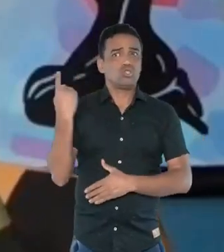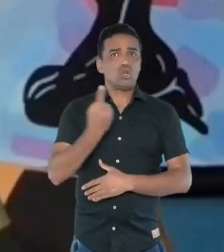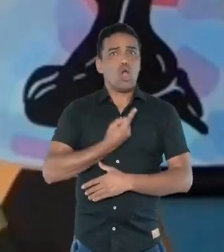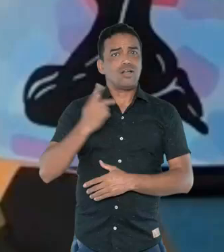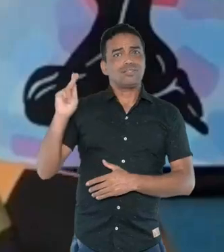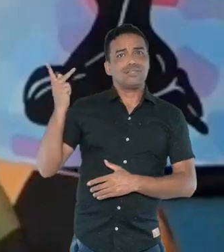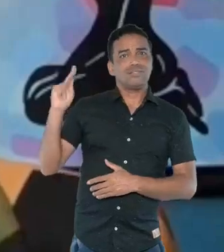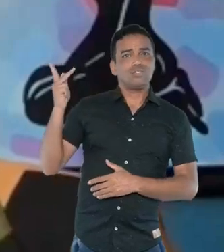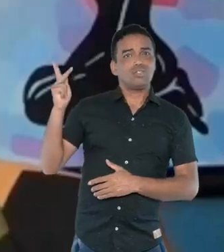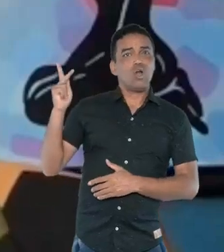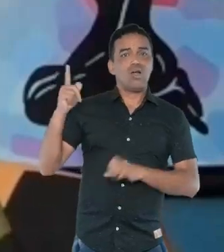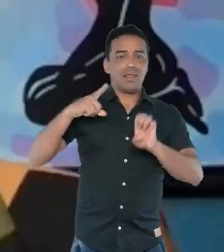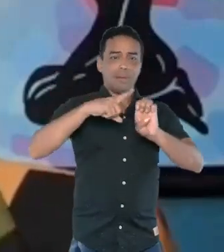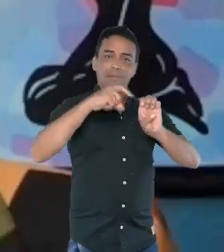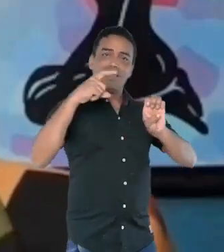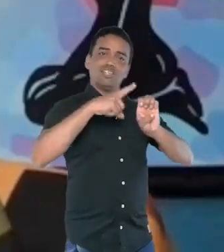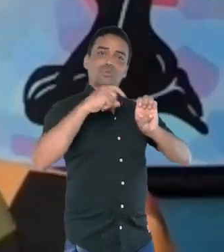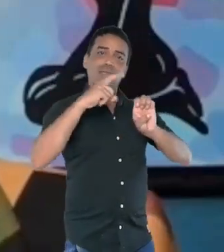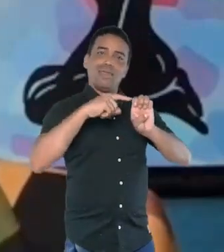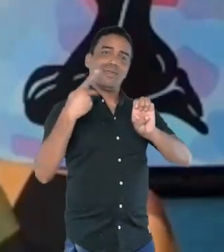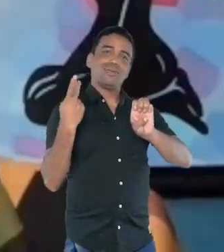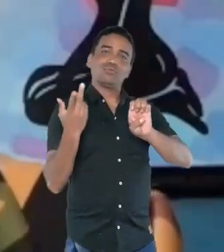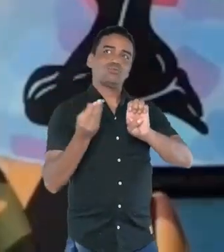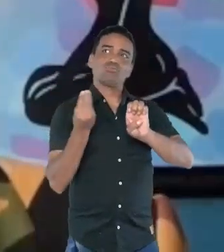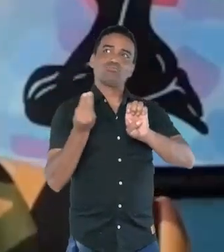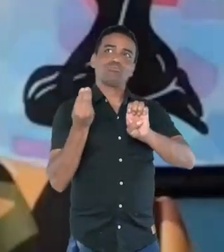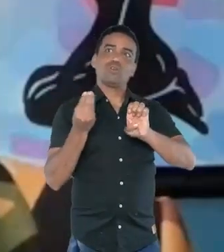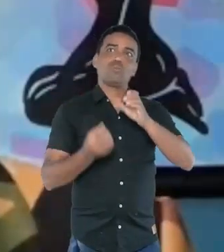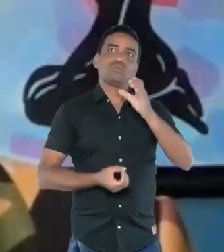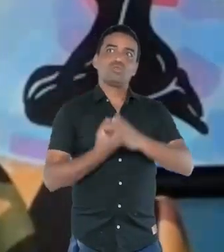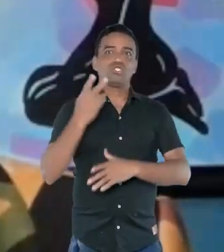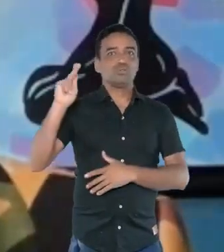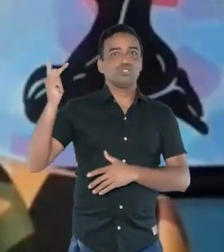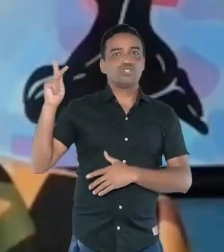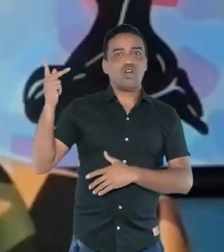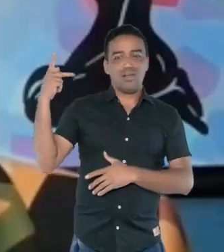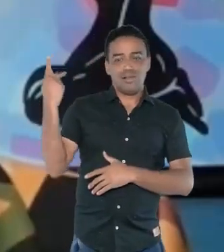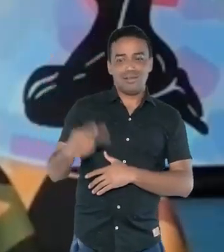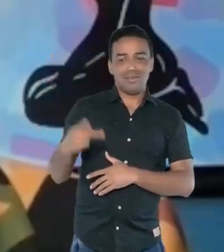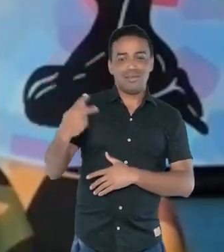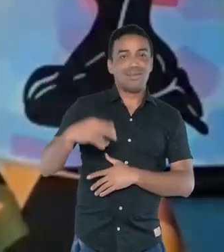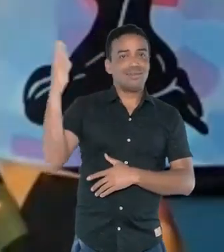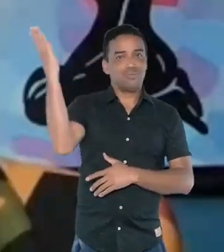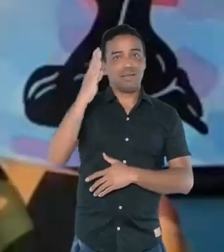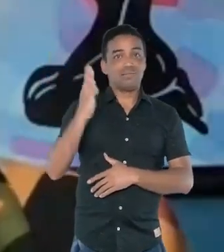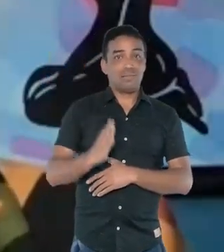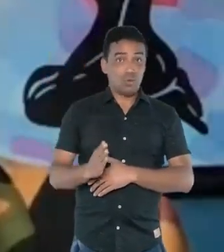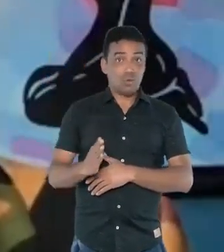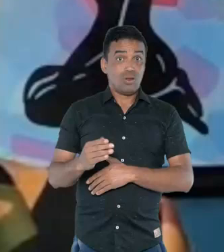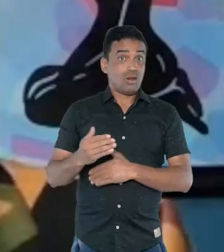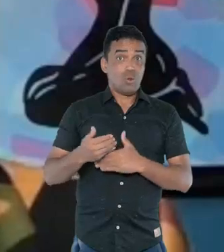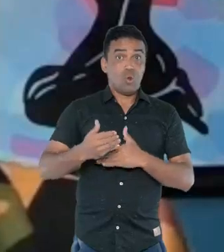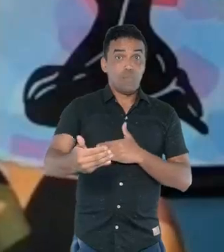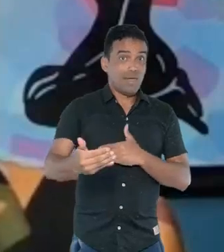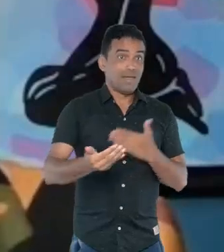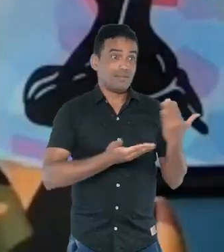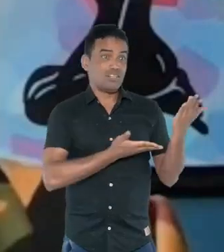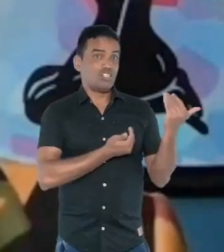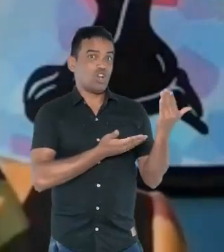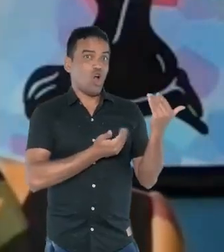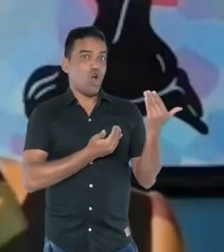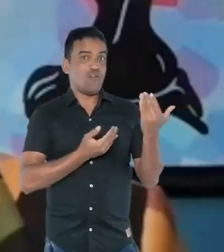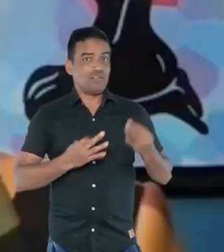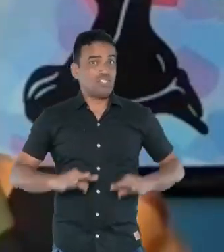história empreendedora. Qual que é essa verdadeira história empreendedora, que não começa com jovens de